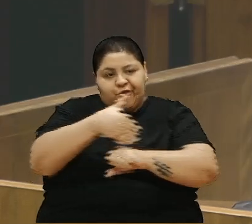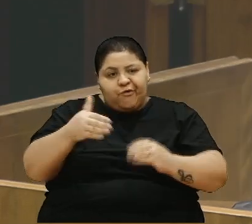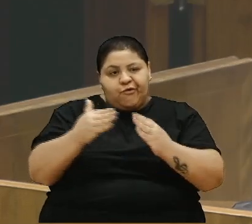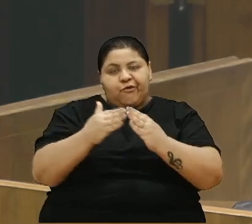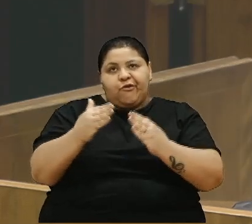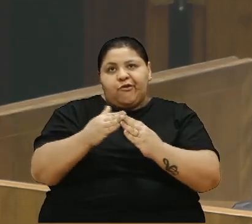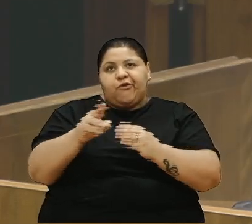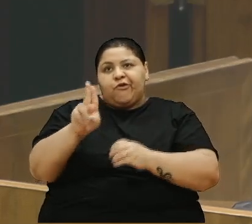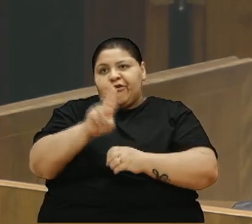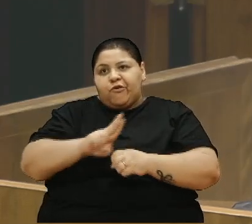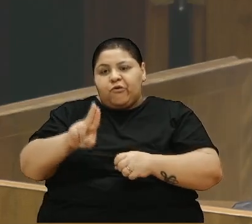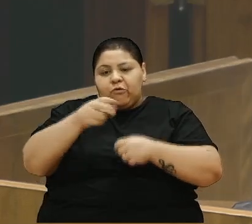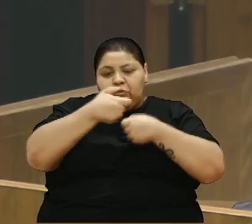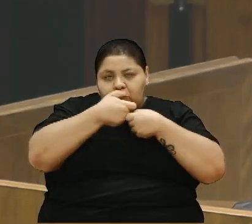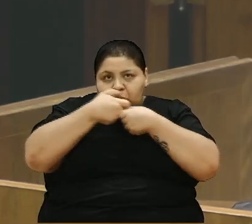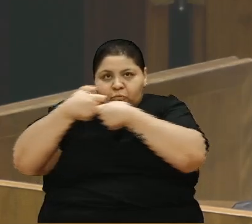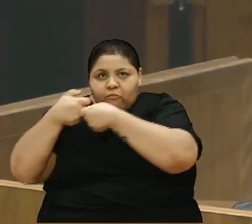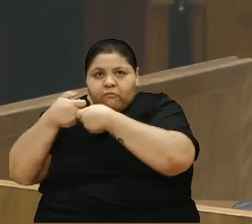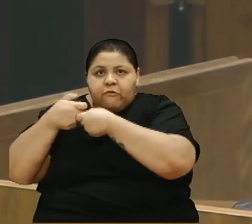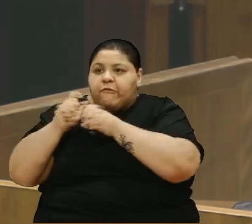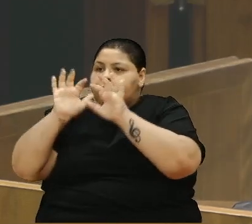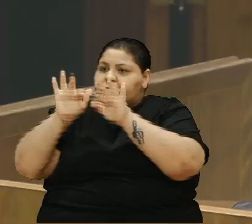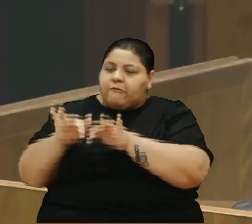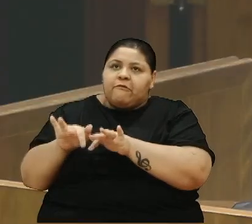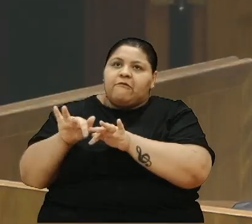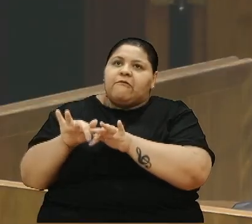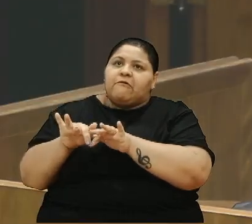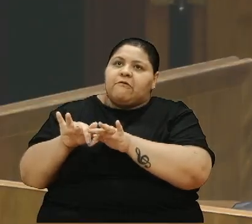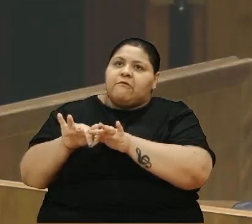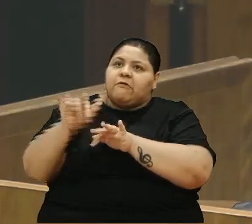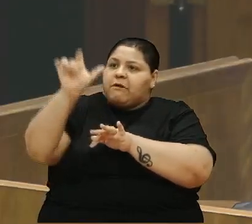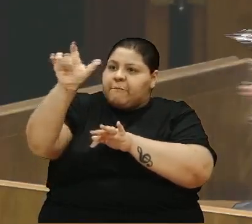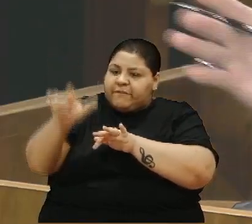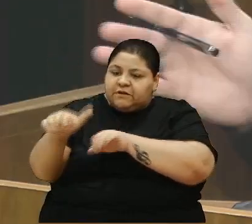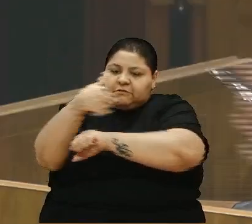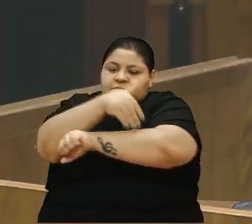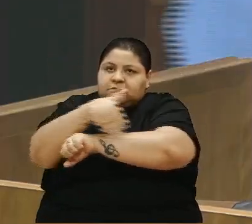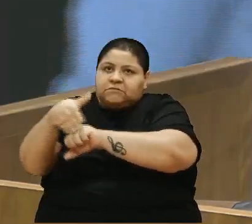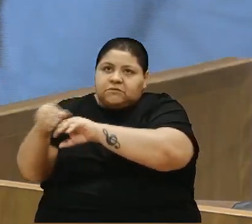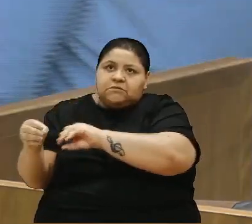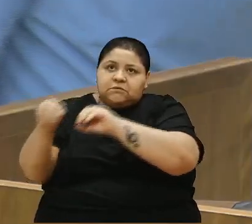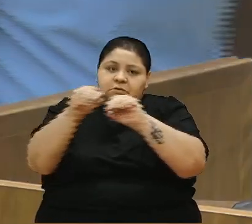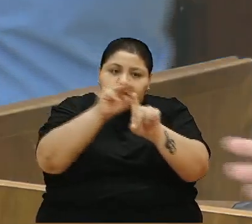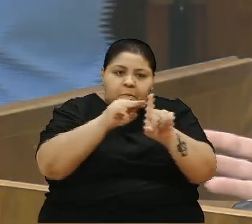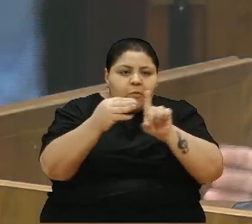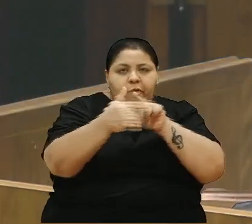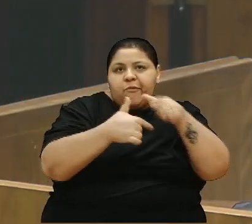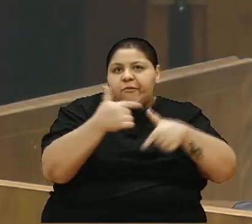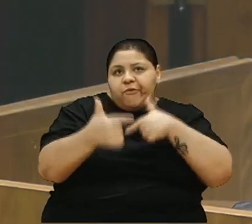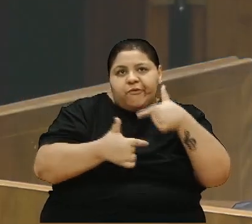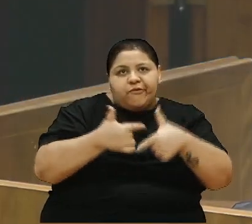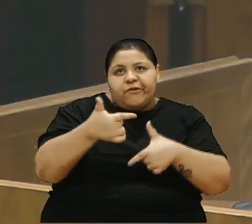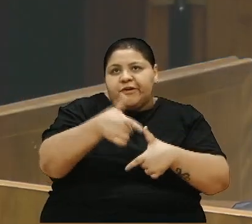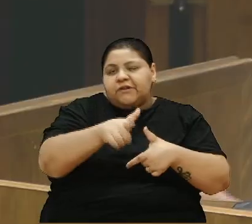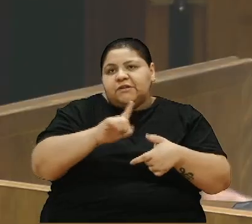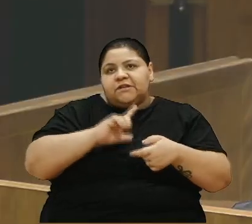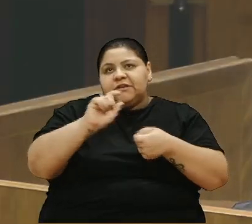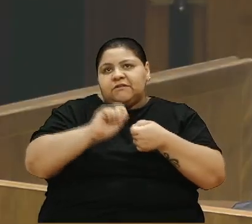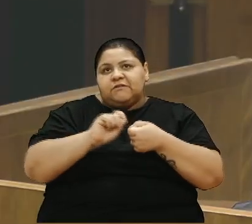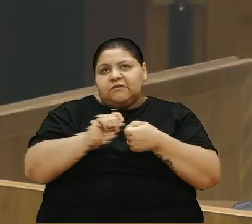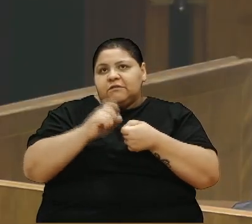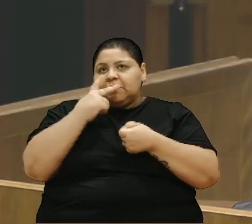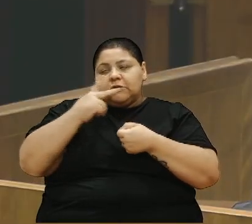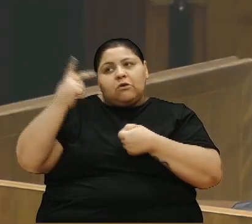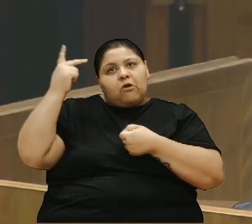crack fechem um ciclo. A gente tem que pegar o cara aqui na rua e entregar ele para o mercado de trabalho. É isso que a gente tem que fazer. Como São Paulo